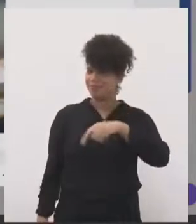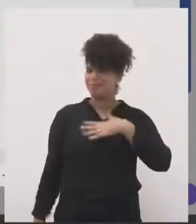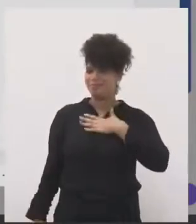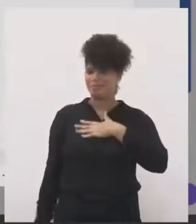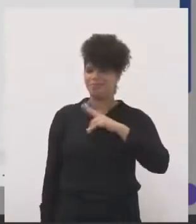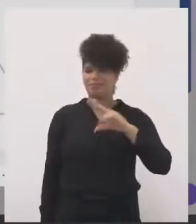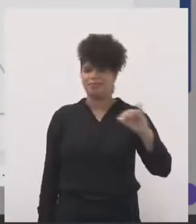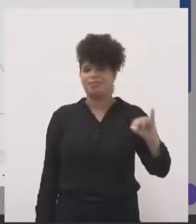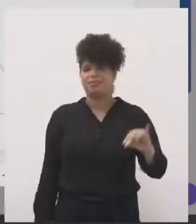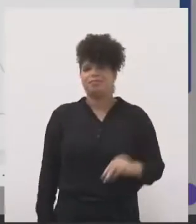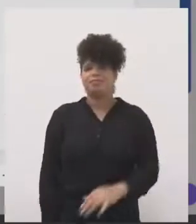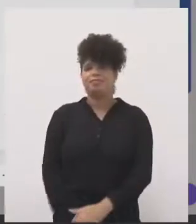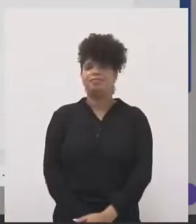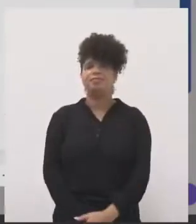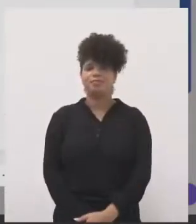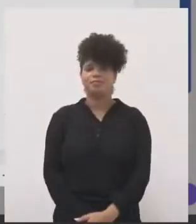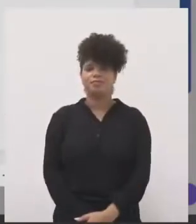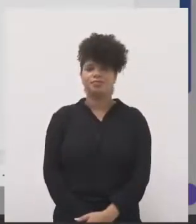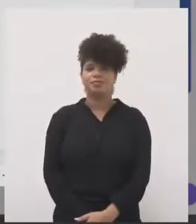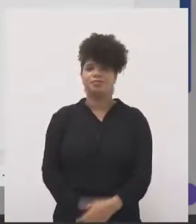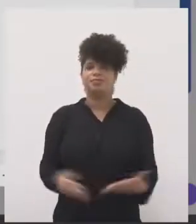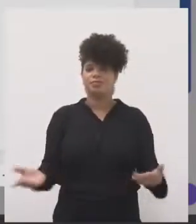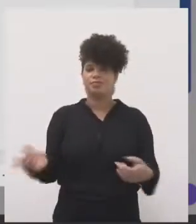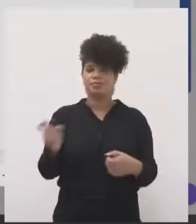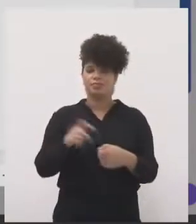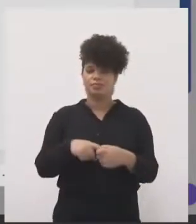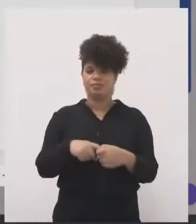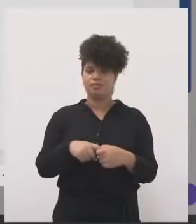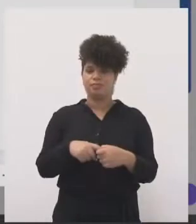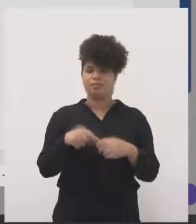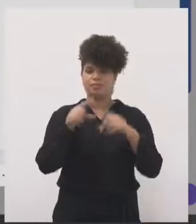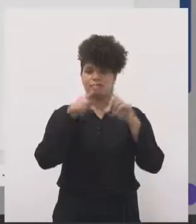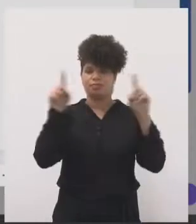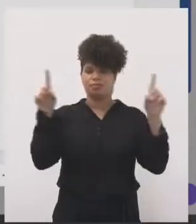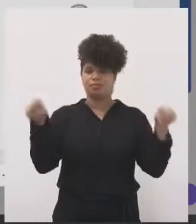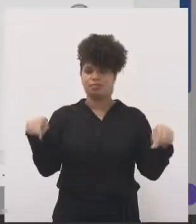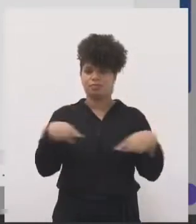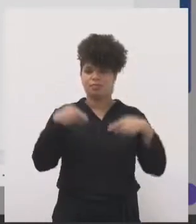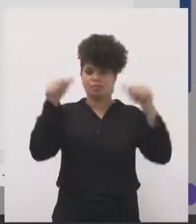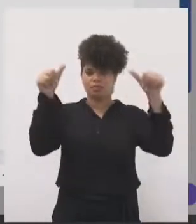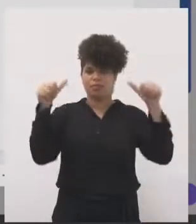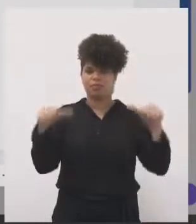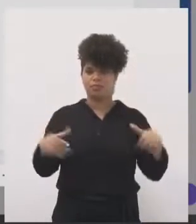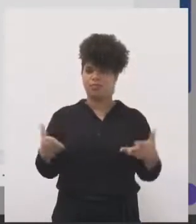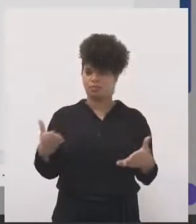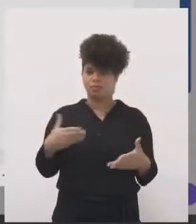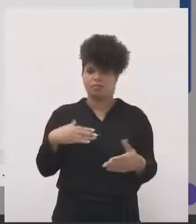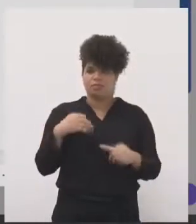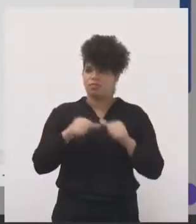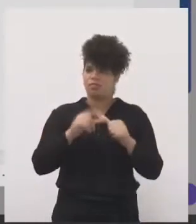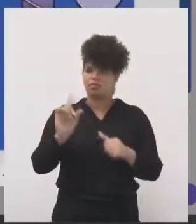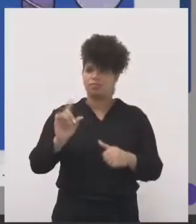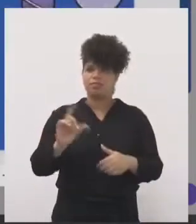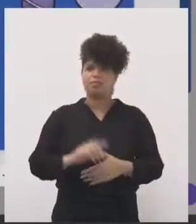explorarem. Vou voltar lá para aquele banner para ficar do jeito que estava, eu não vou atualizar esse aqui.